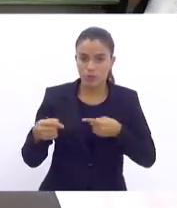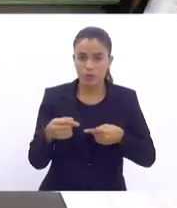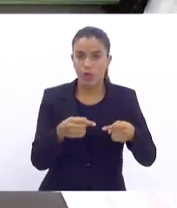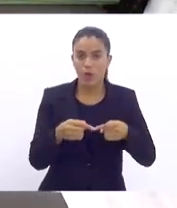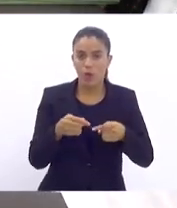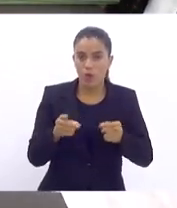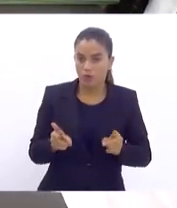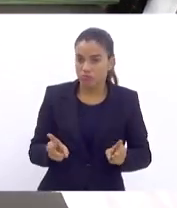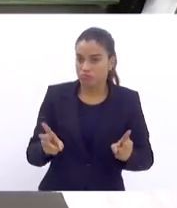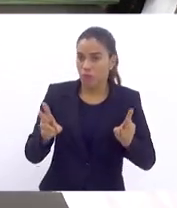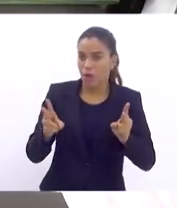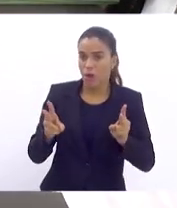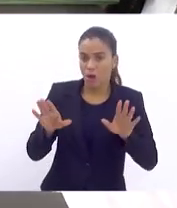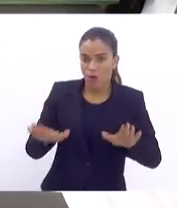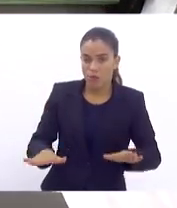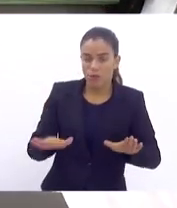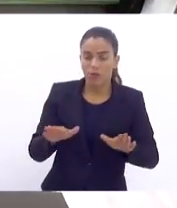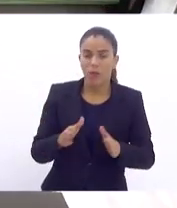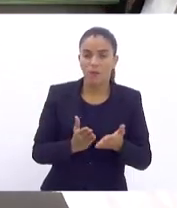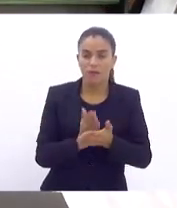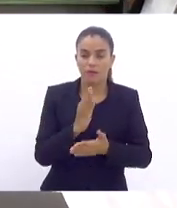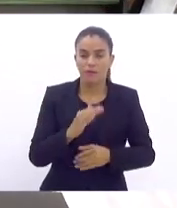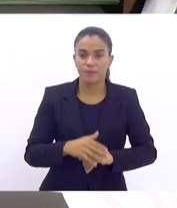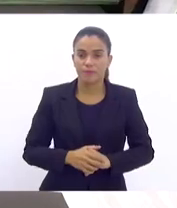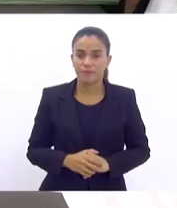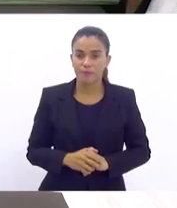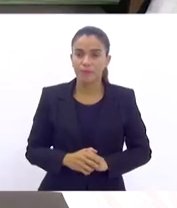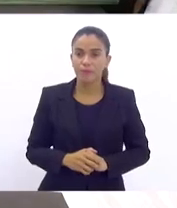a discussão senhores que aprovação Como estão aprovado